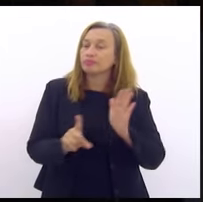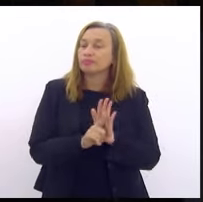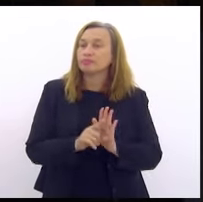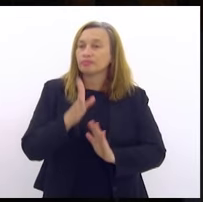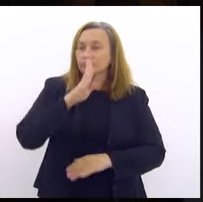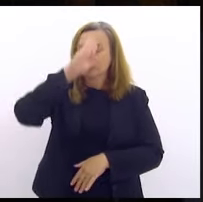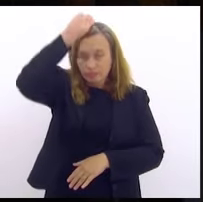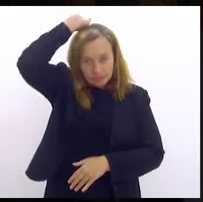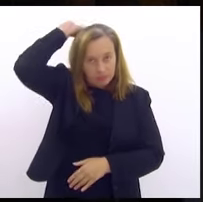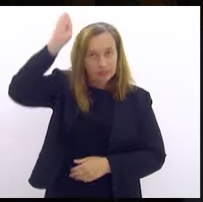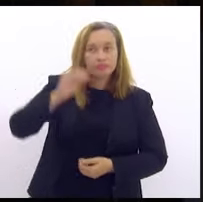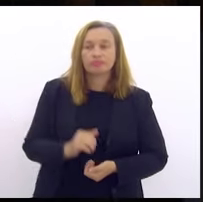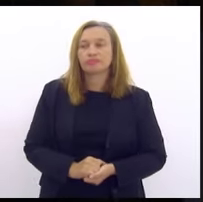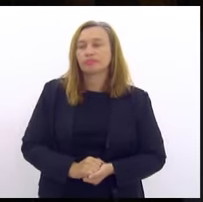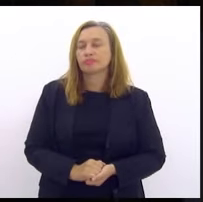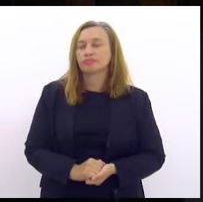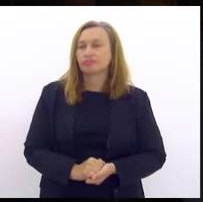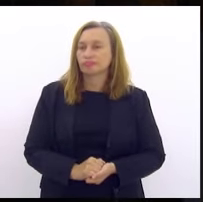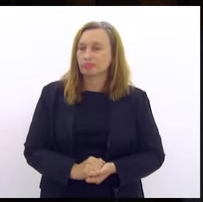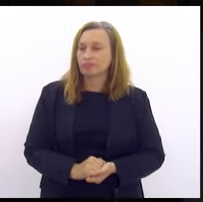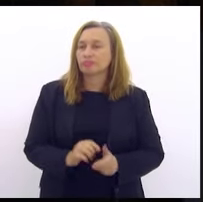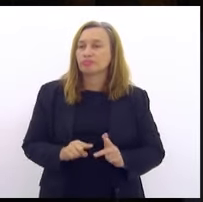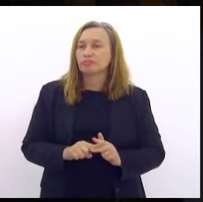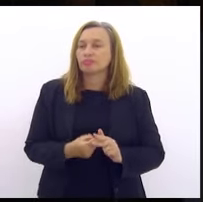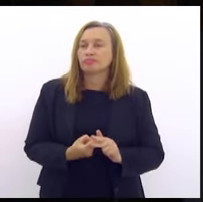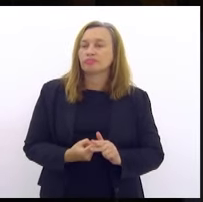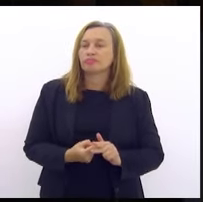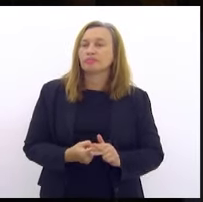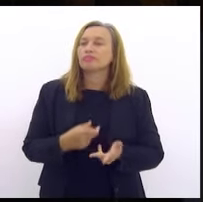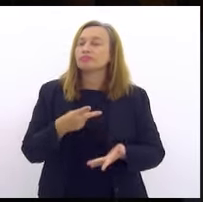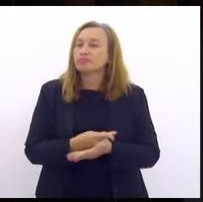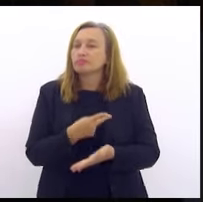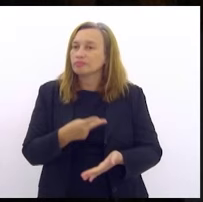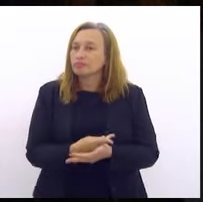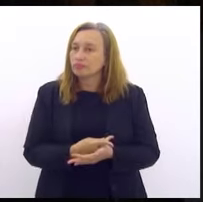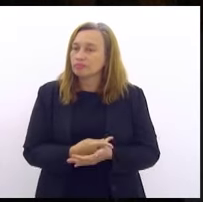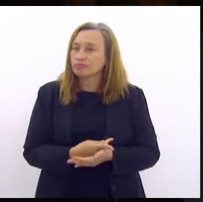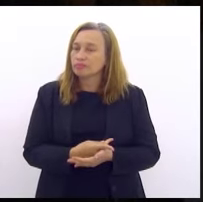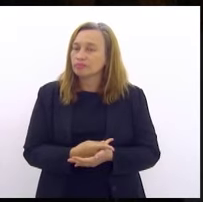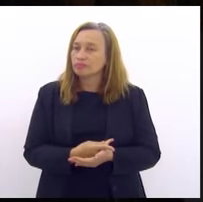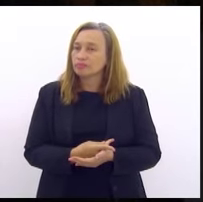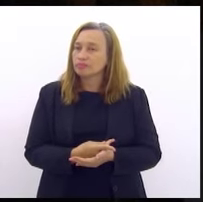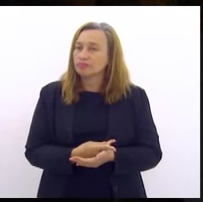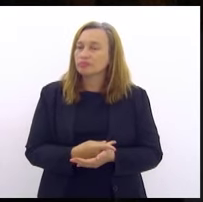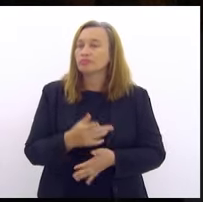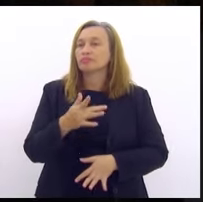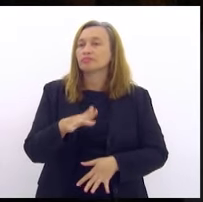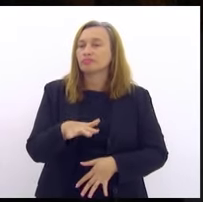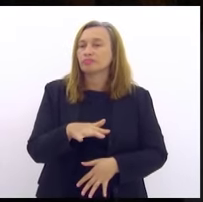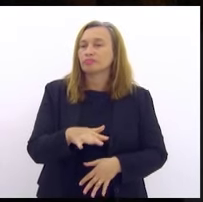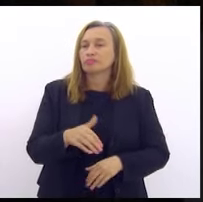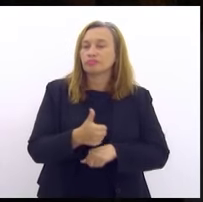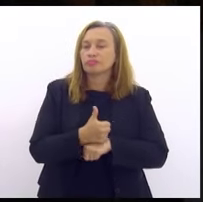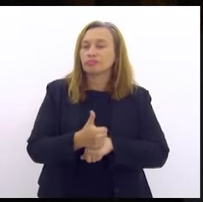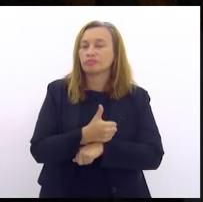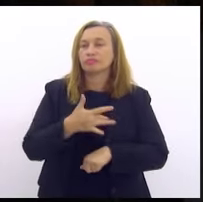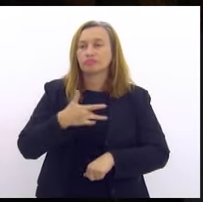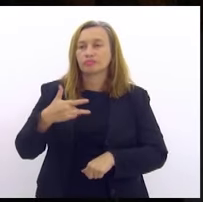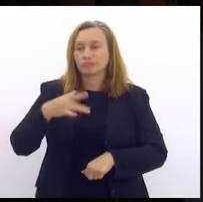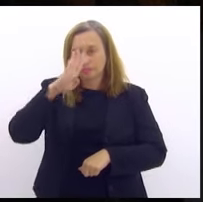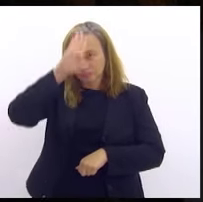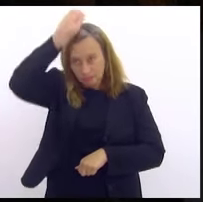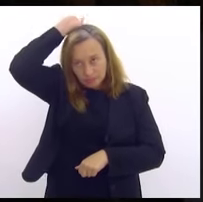Bombeiros para corrigir uma injustiça com os oficiais da saúde do Corpo de Bombeiros.